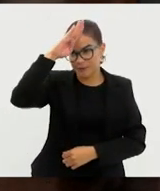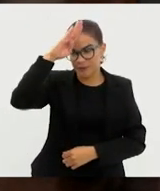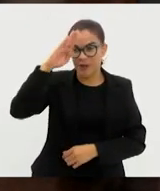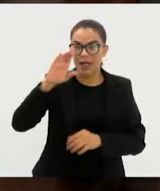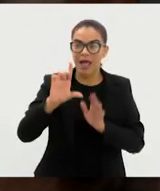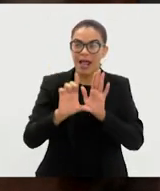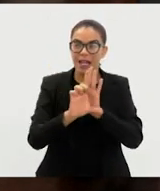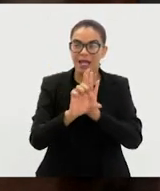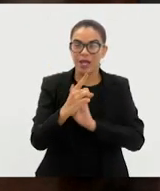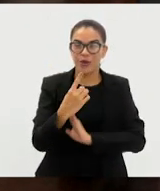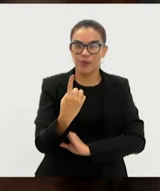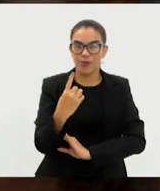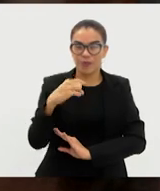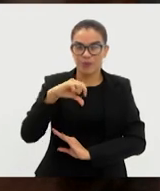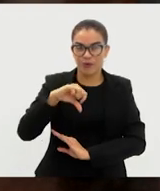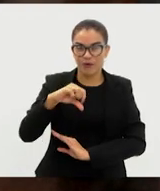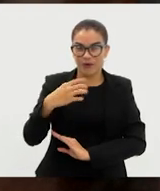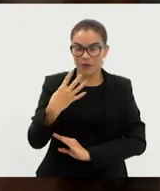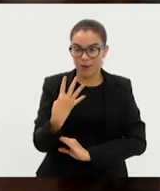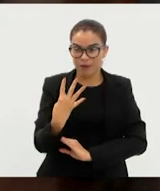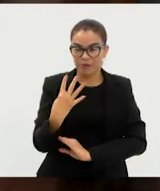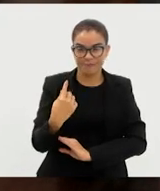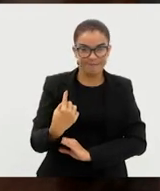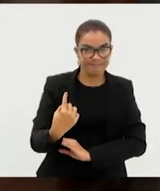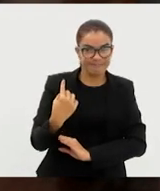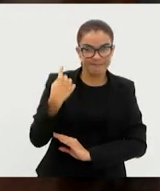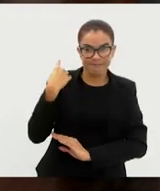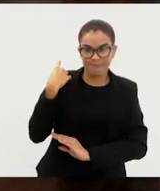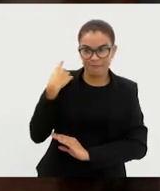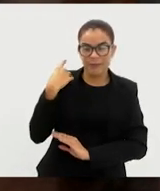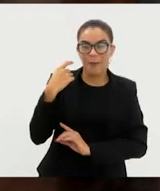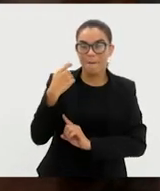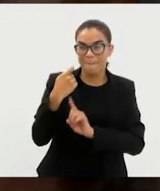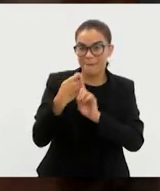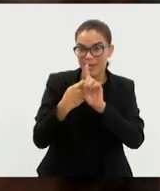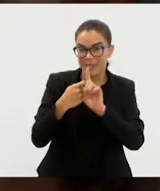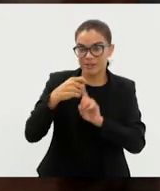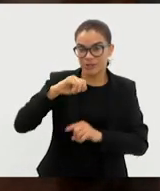Lei 194, né? Que lá, entre